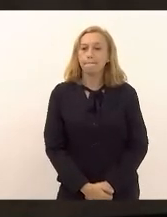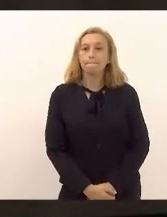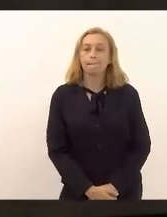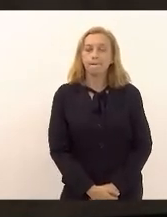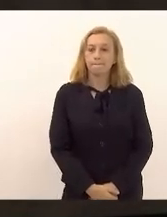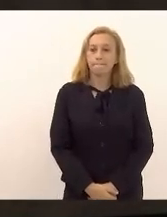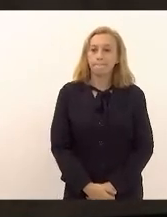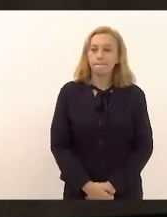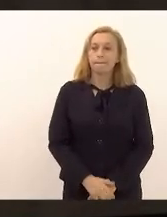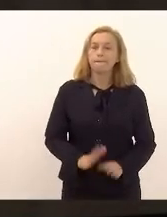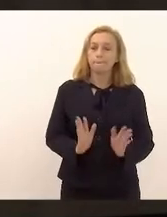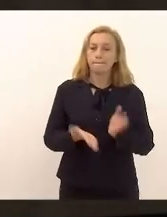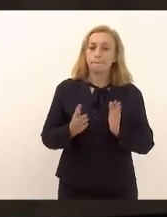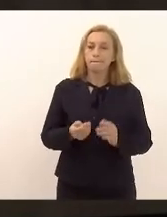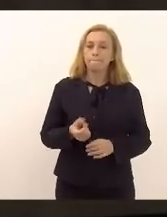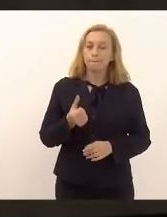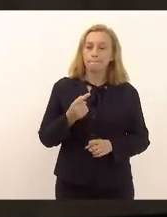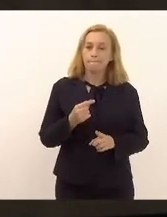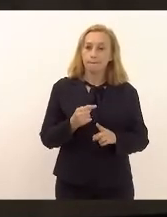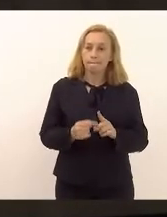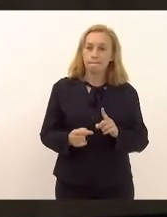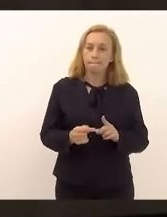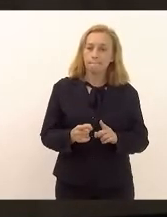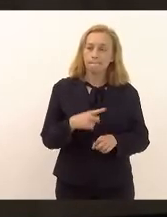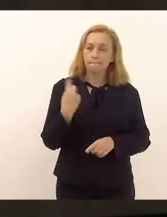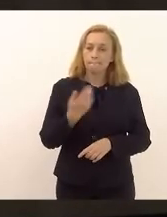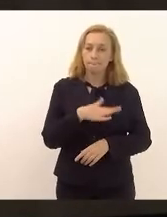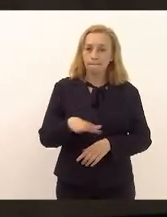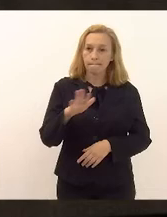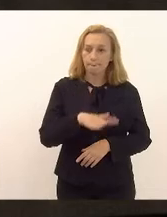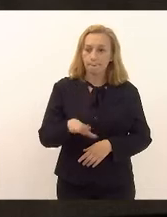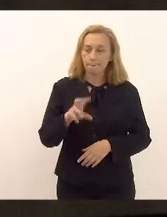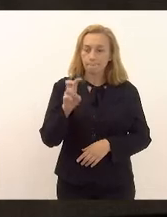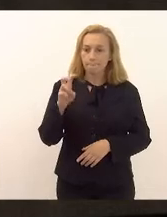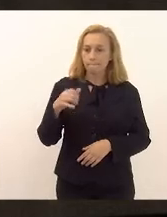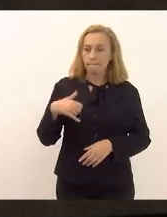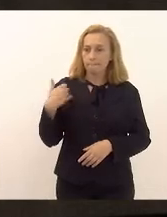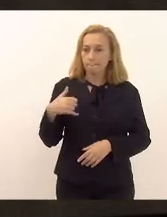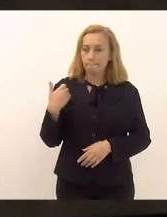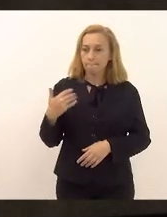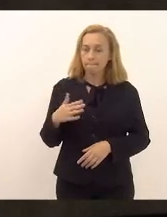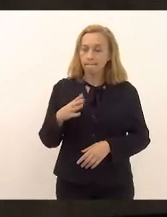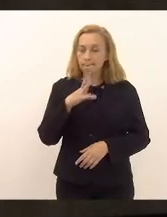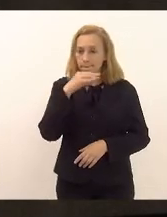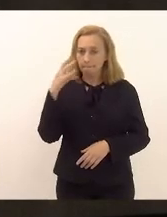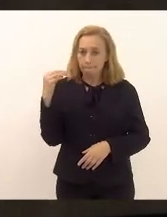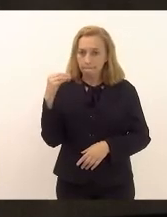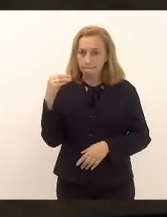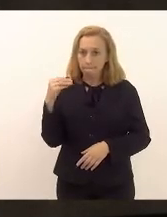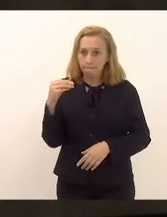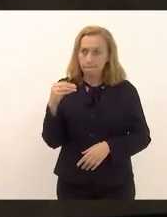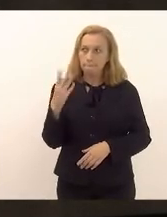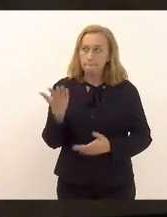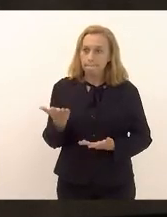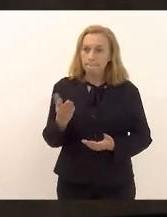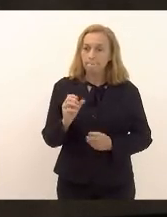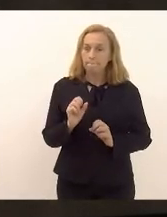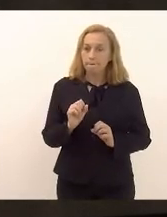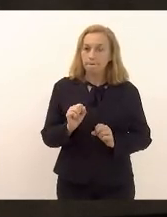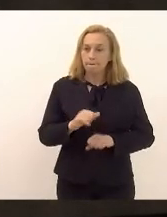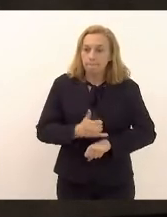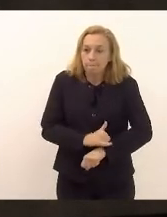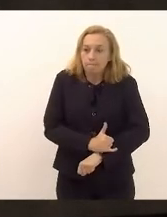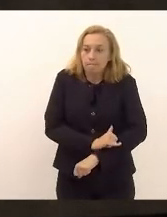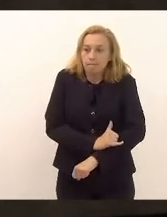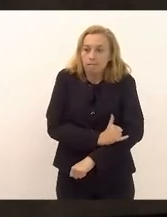Hoje, quase um terço das nossas crianças acima de 5 anos e dos nossos adolescentes são considerados com excesso de